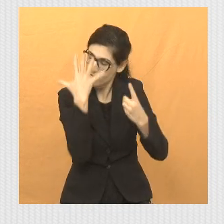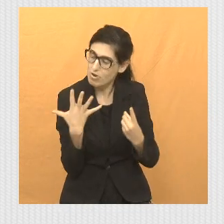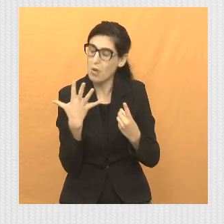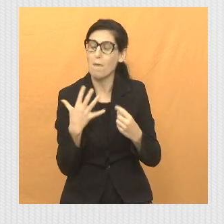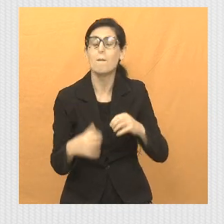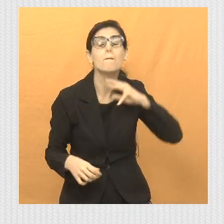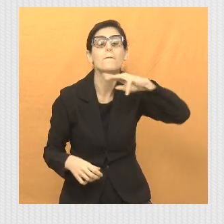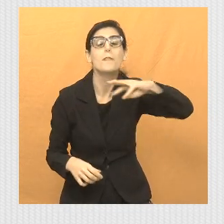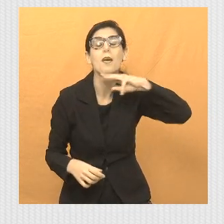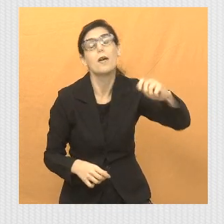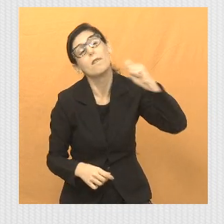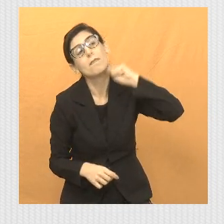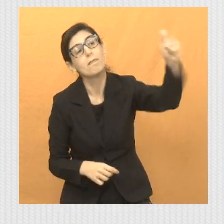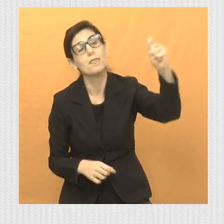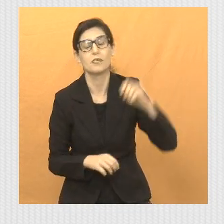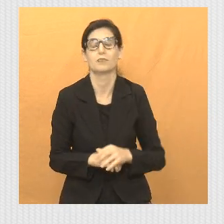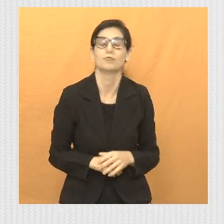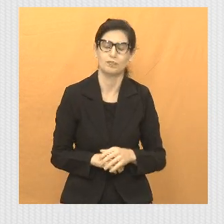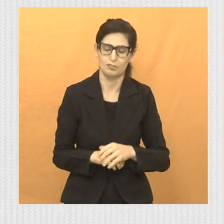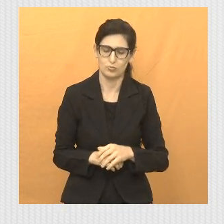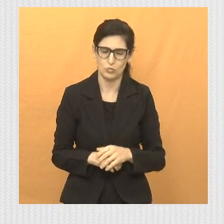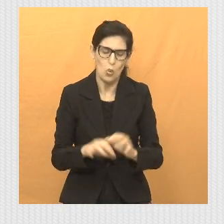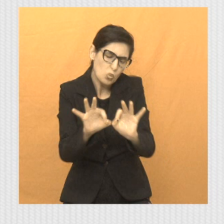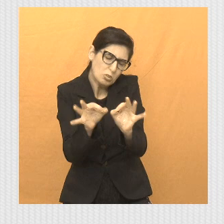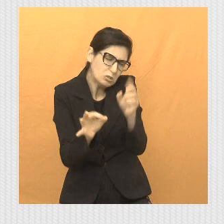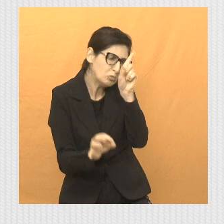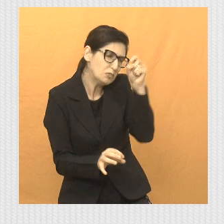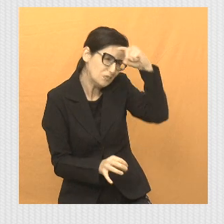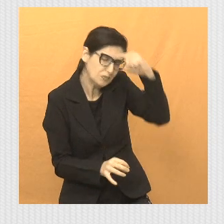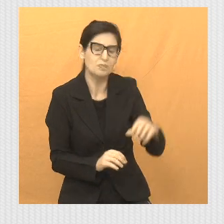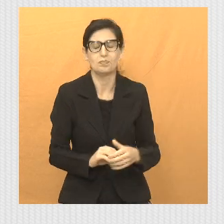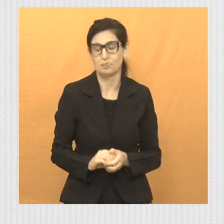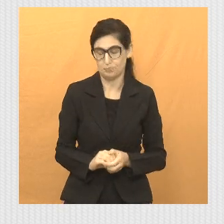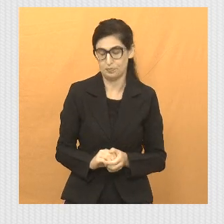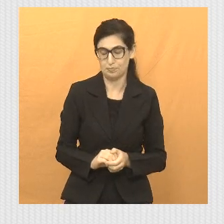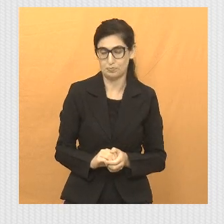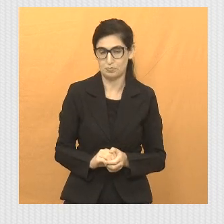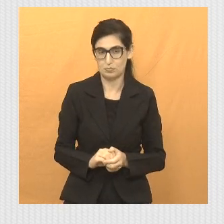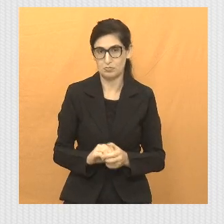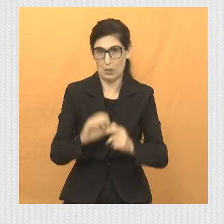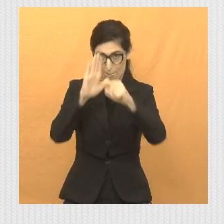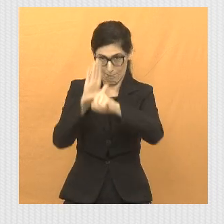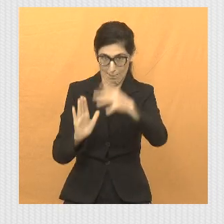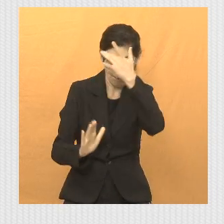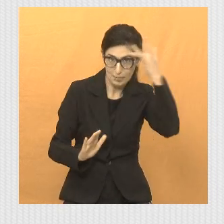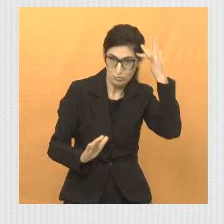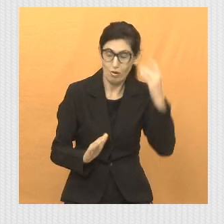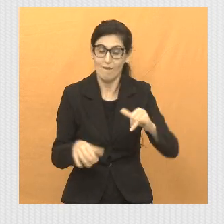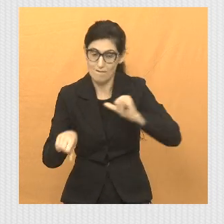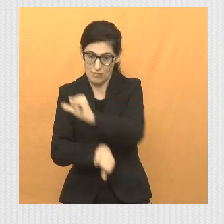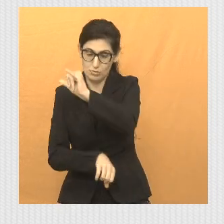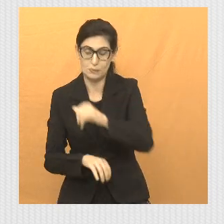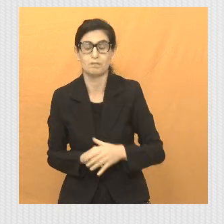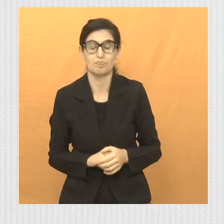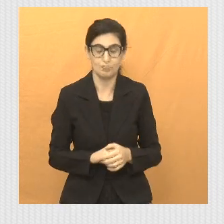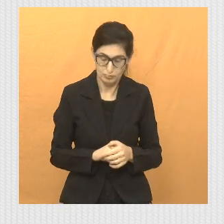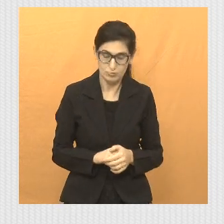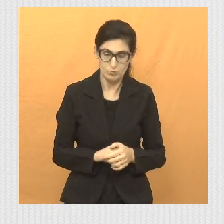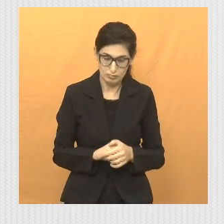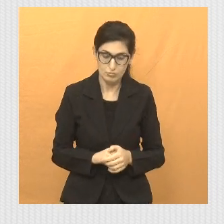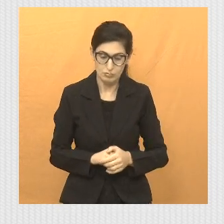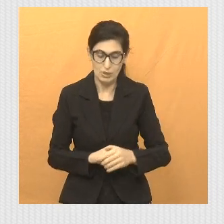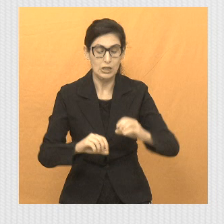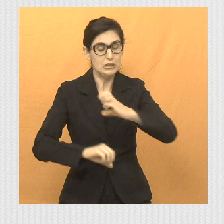do município, nas unidades básicas de saúde. No entanto, na atenção especializada, no